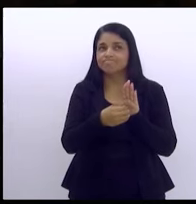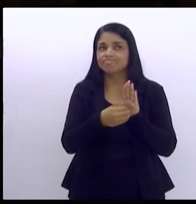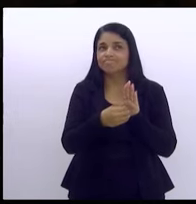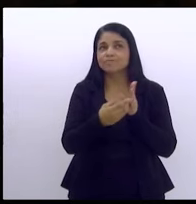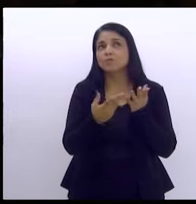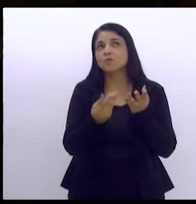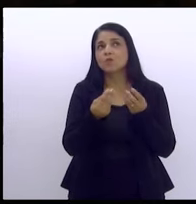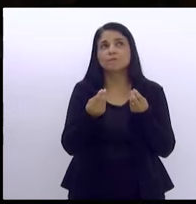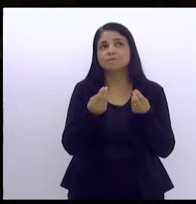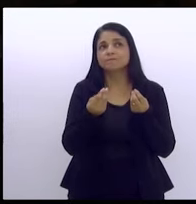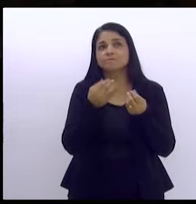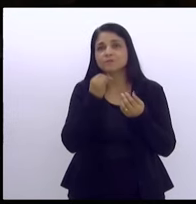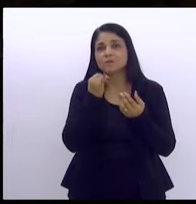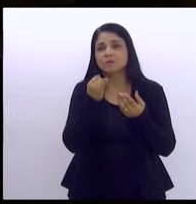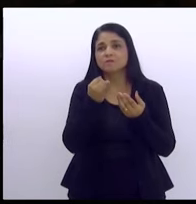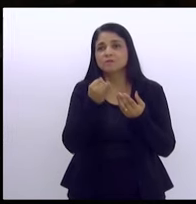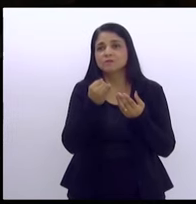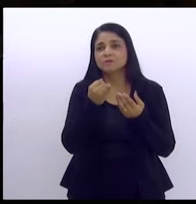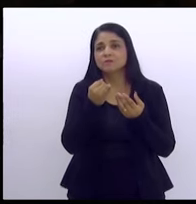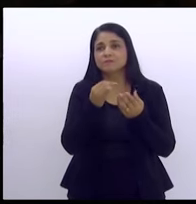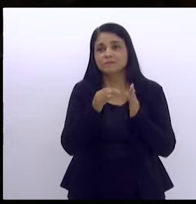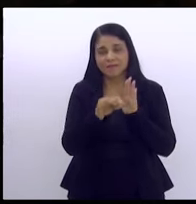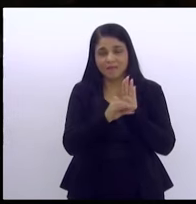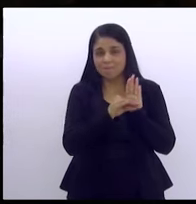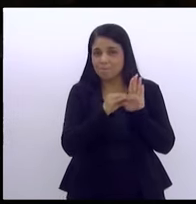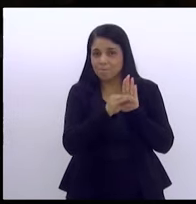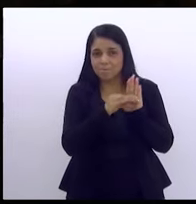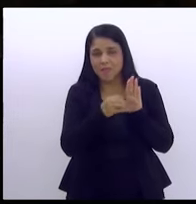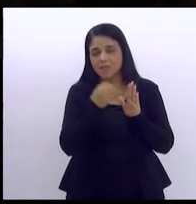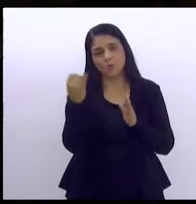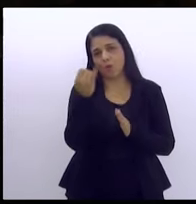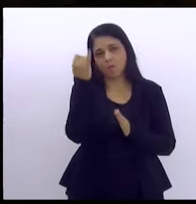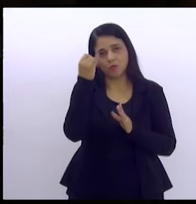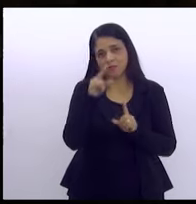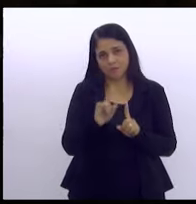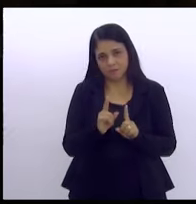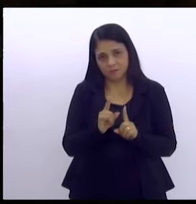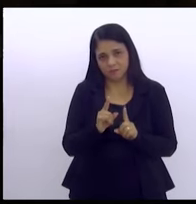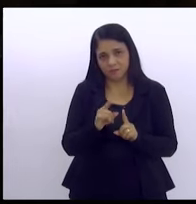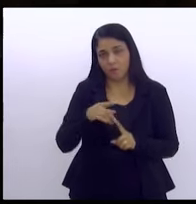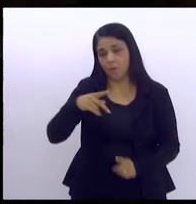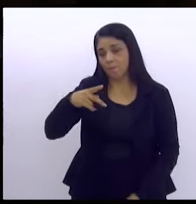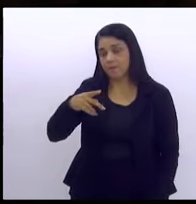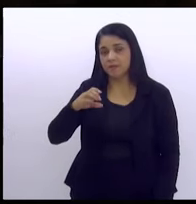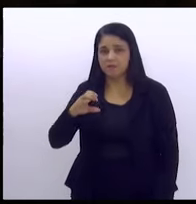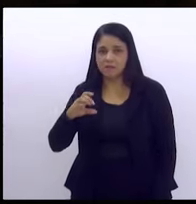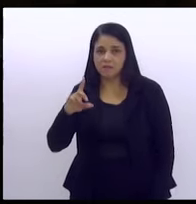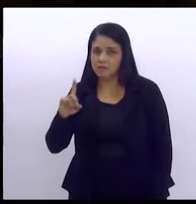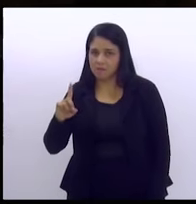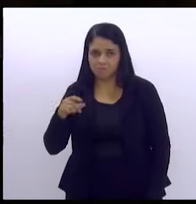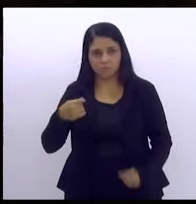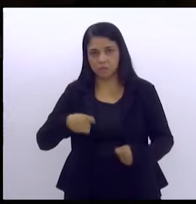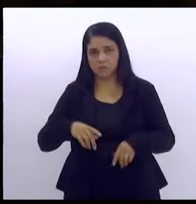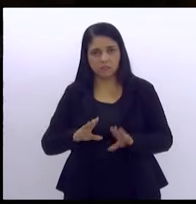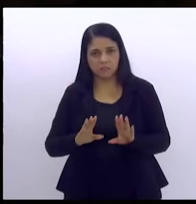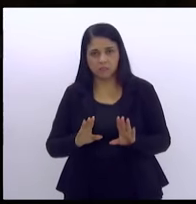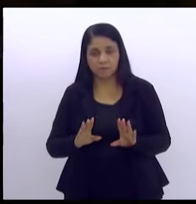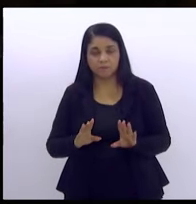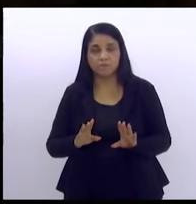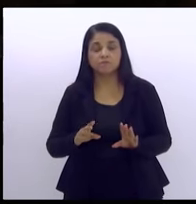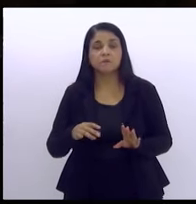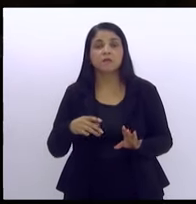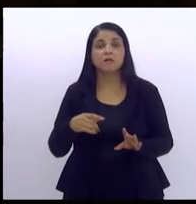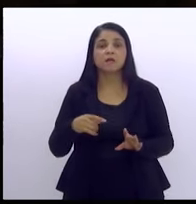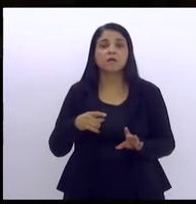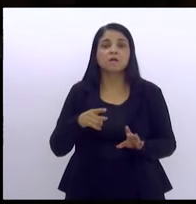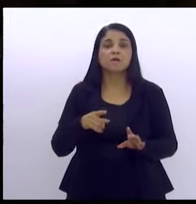como é que eu vou dizer? A ementa não é tão importante, não precisa que o PCD esteja ali. O que importa, isso a gente precisa também